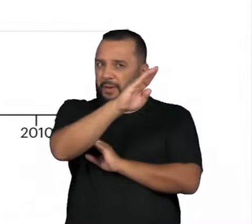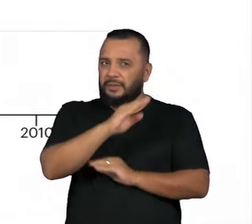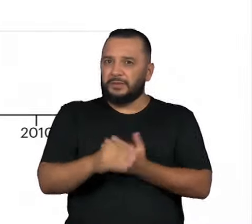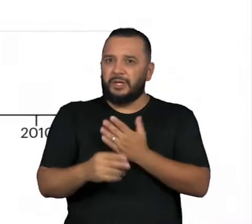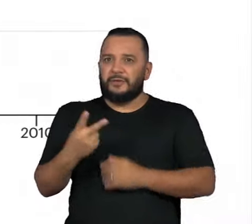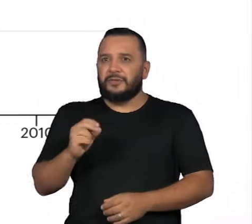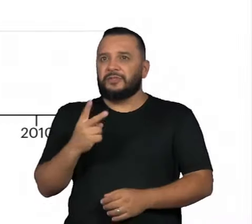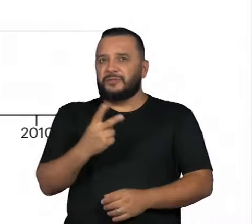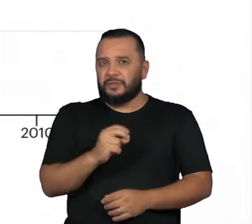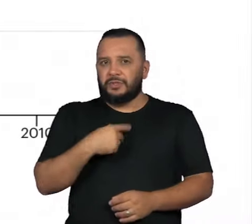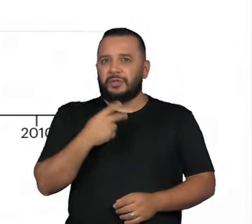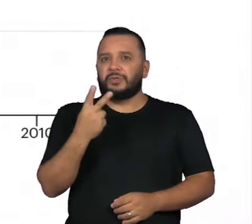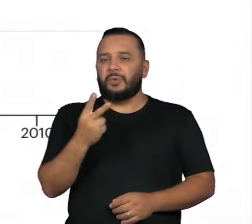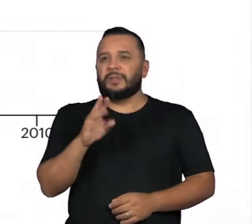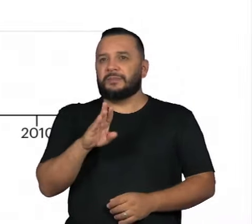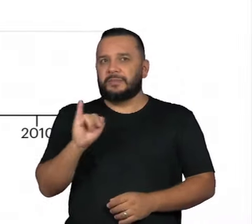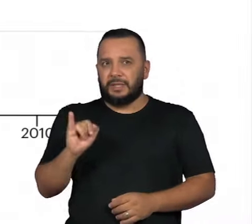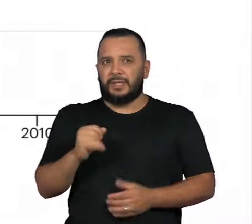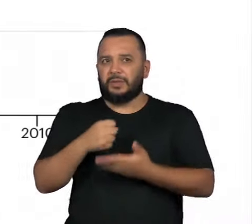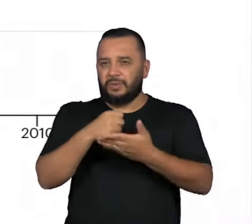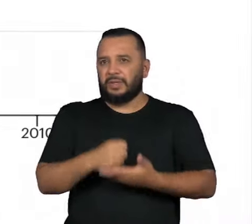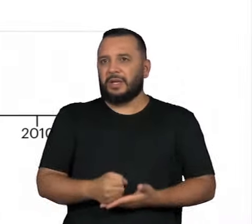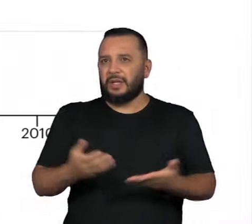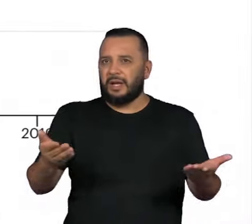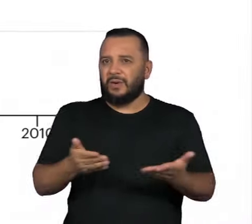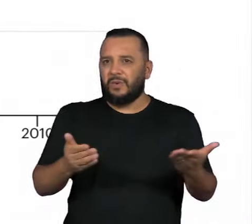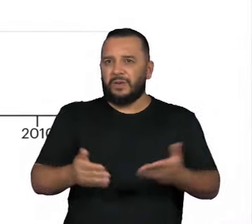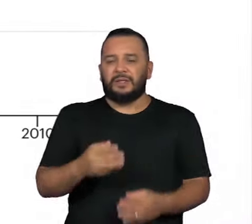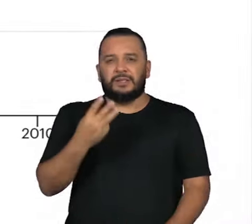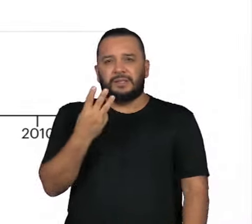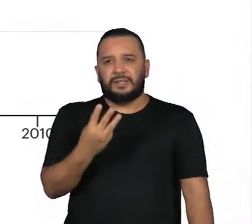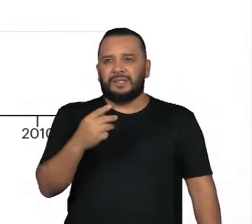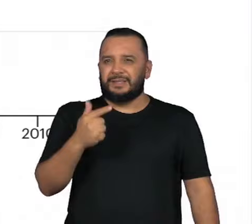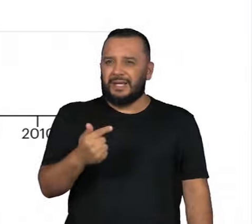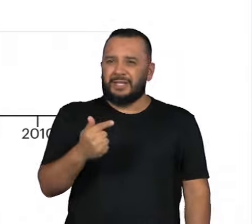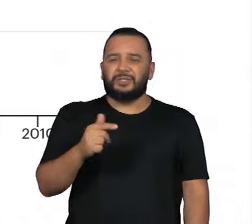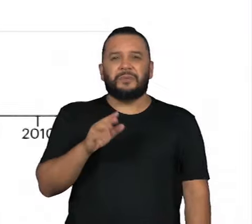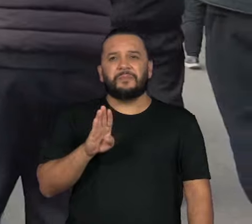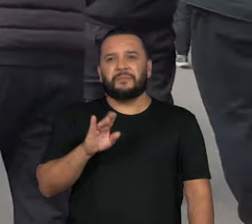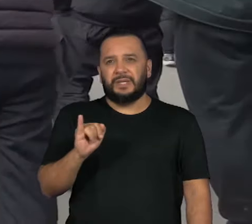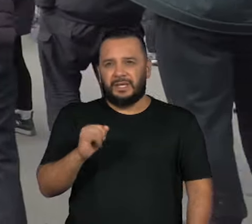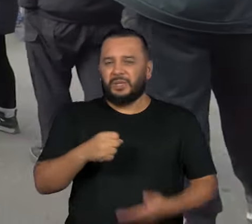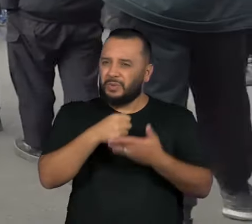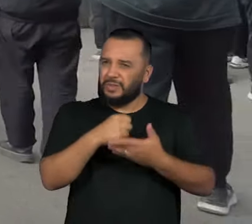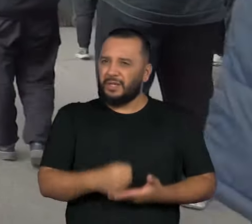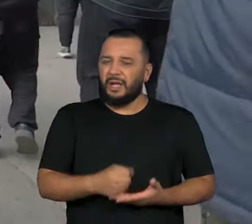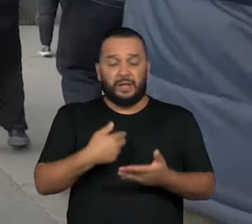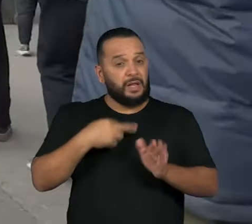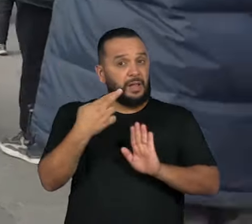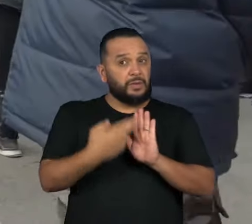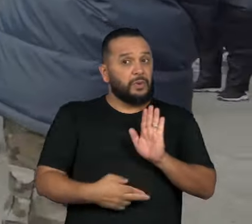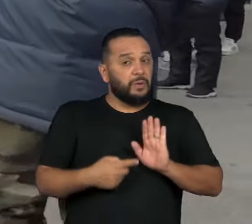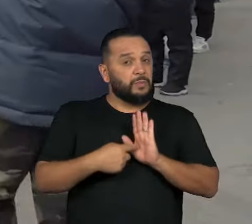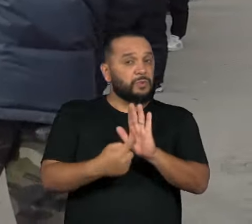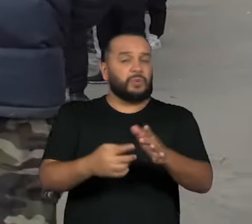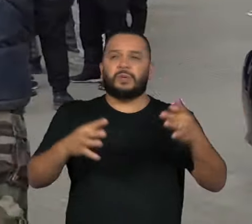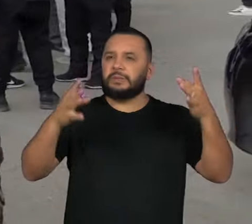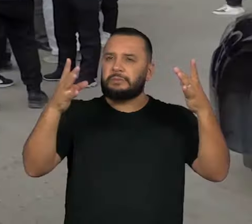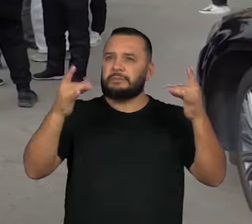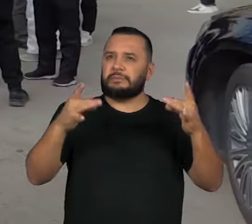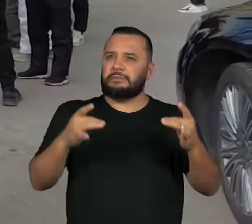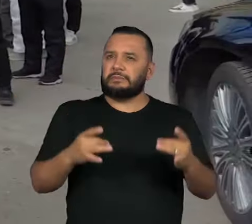de toneladas. Agora, o total está em quase 37 bilhões de toneladas. O relatório também detalhou as emissões